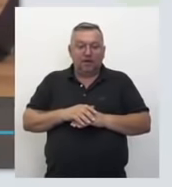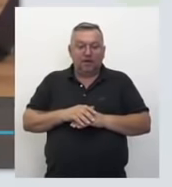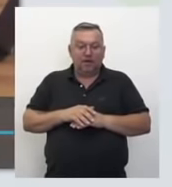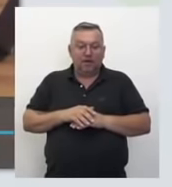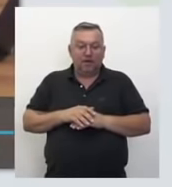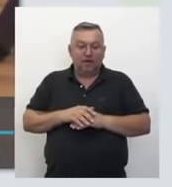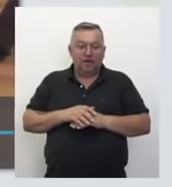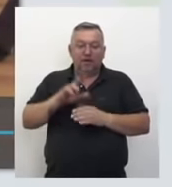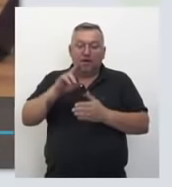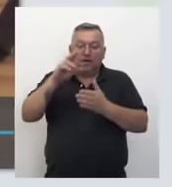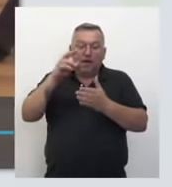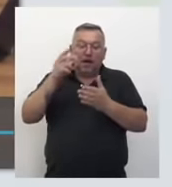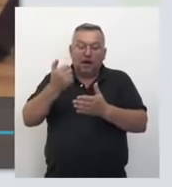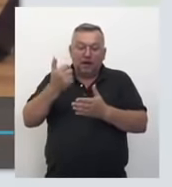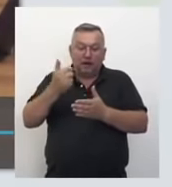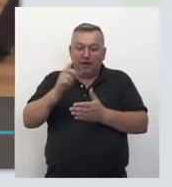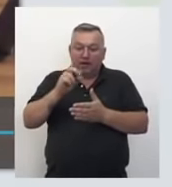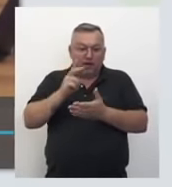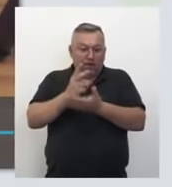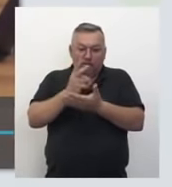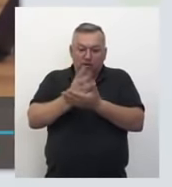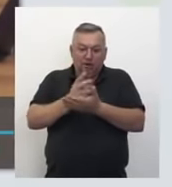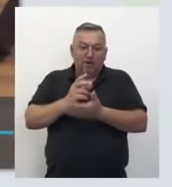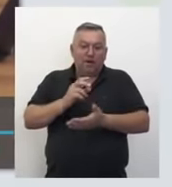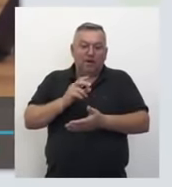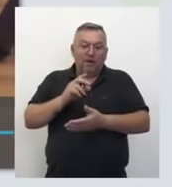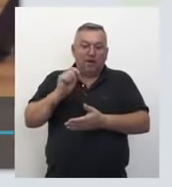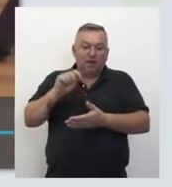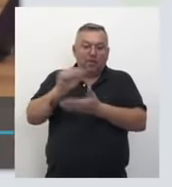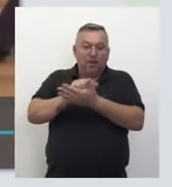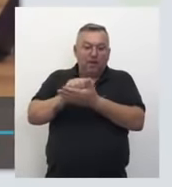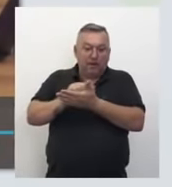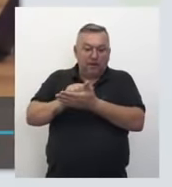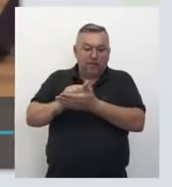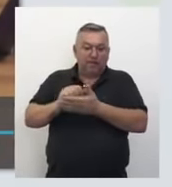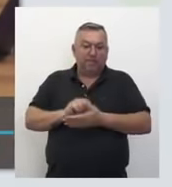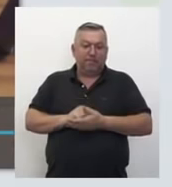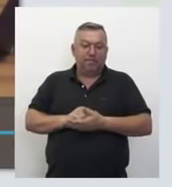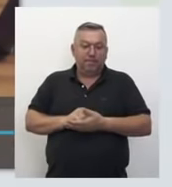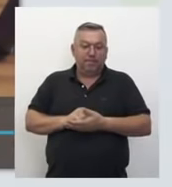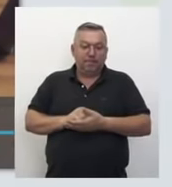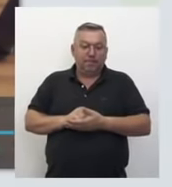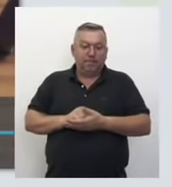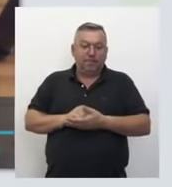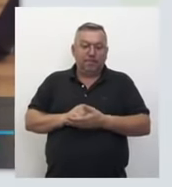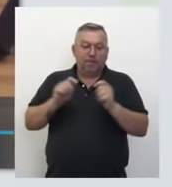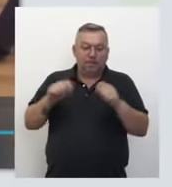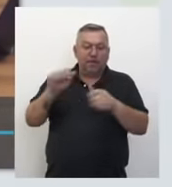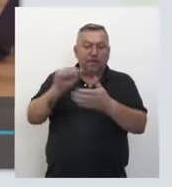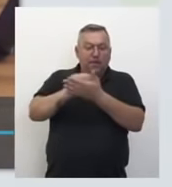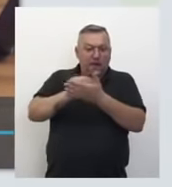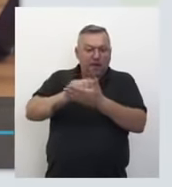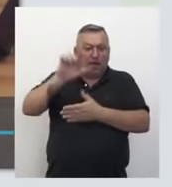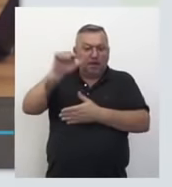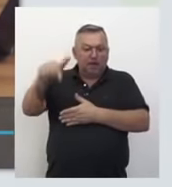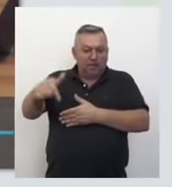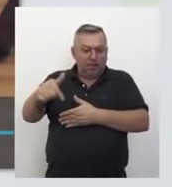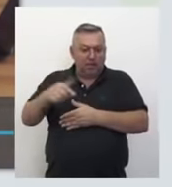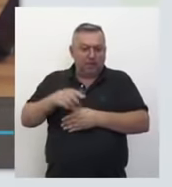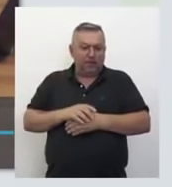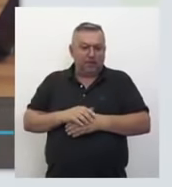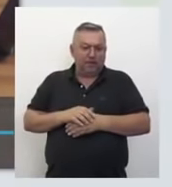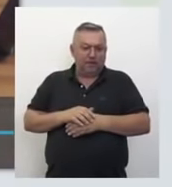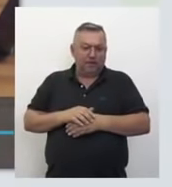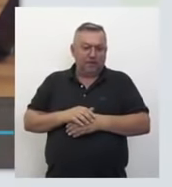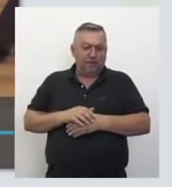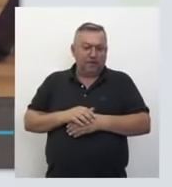Uma canetinha dessas que não é permanente, ou seja, que eu posso pintar aqui em cima dela e que ela não vai secar tão rápido